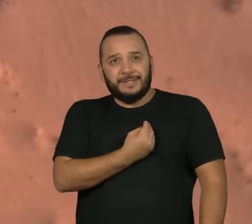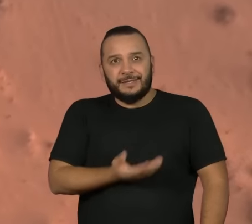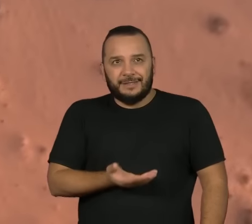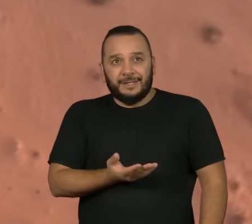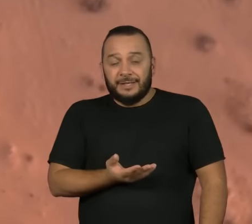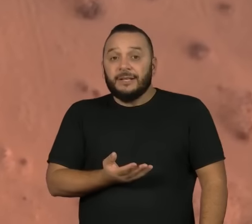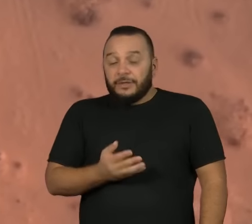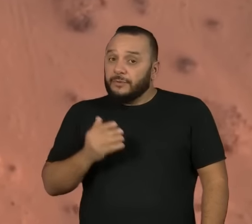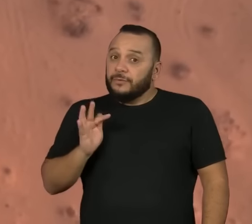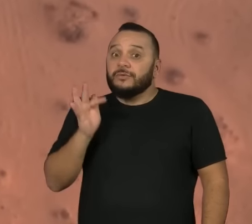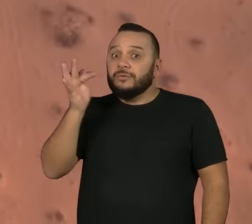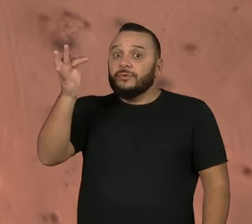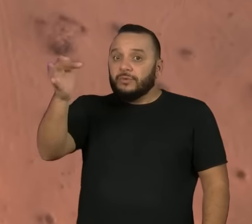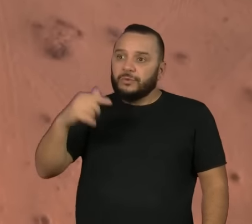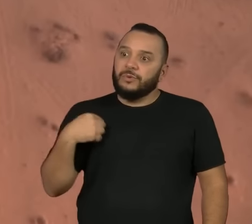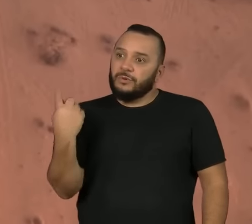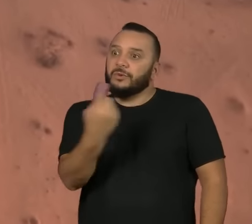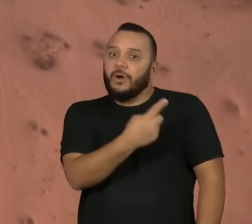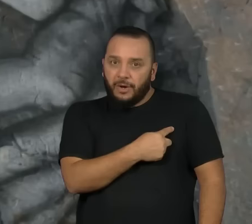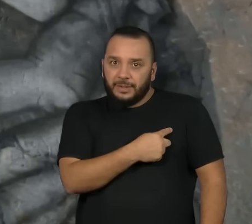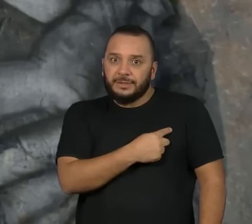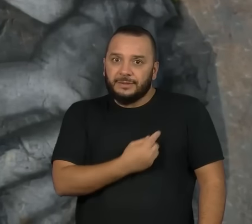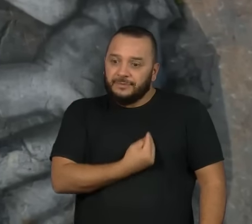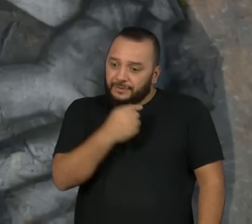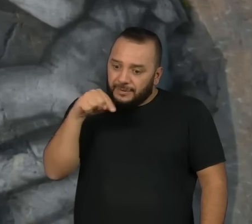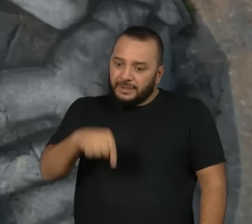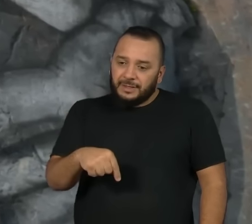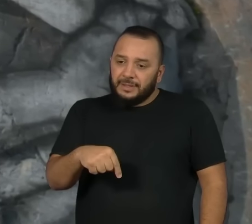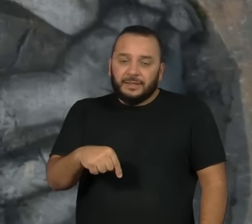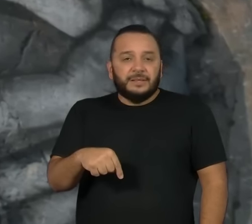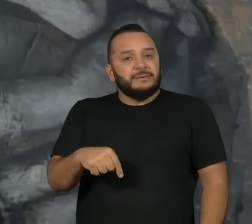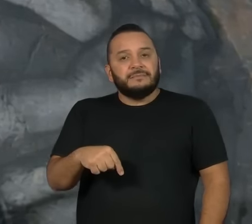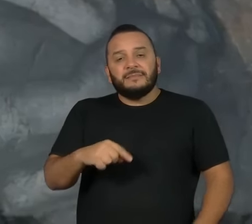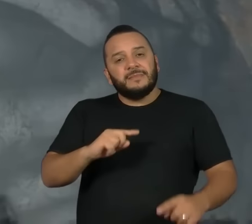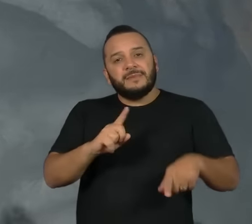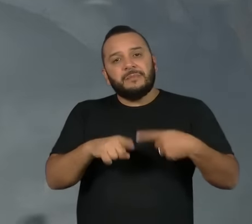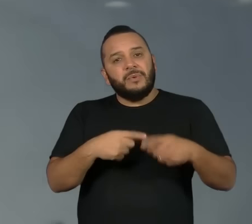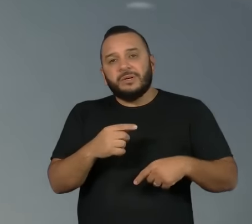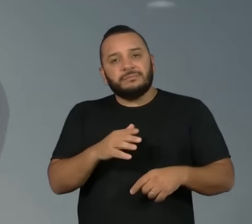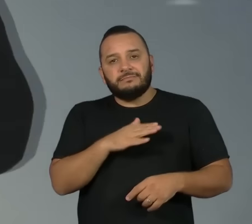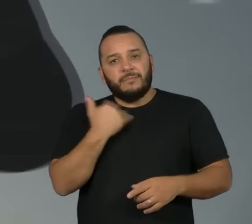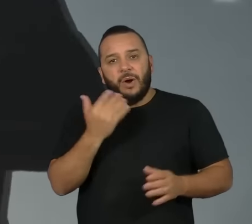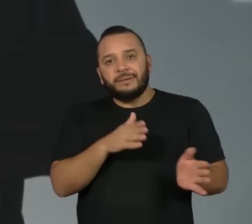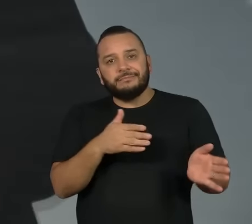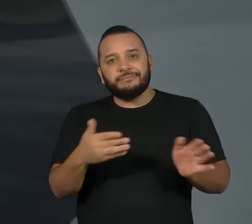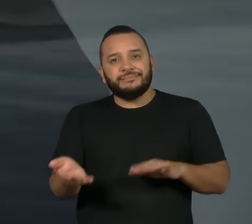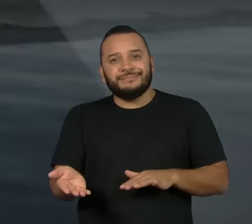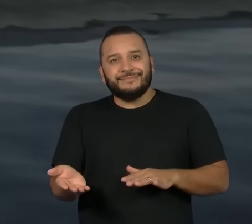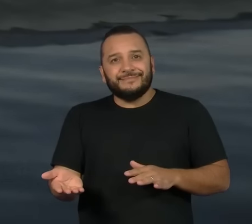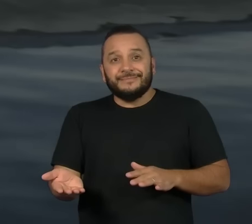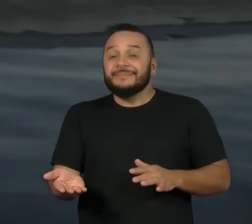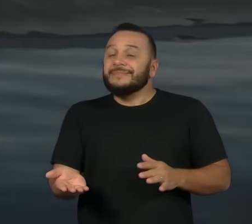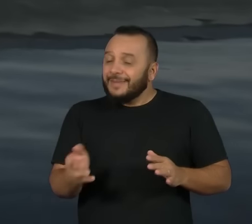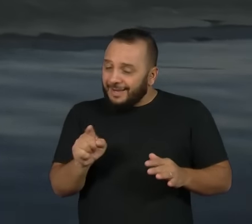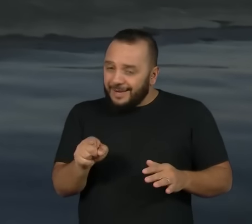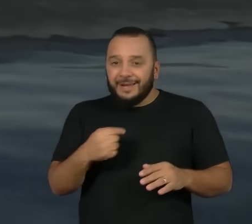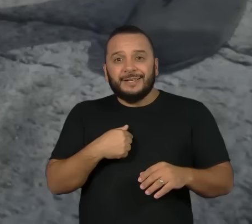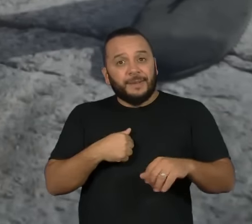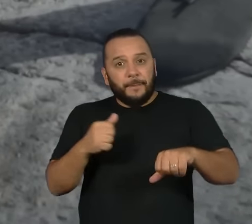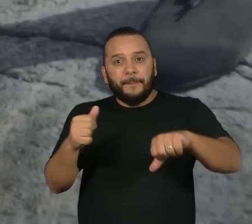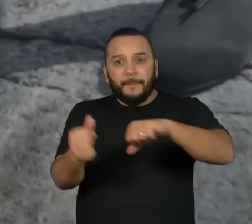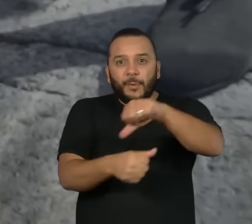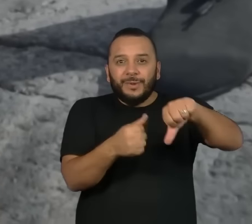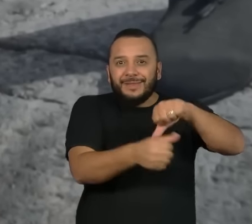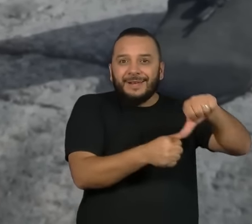nossos seres queridos estamos aqui, na outra, não mais. É dessa transcendência de uma